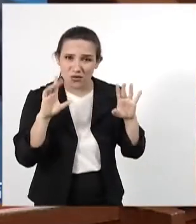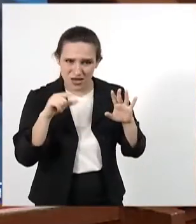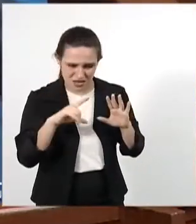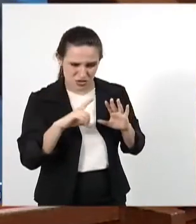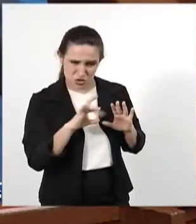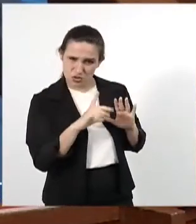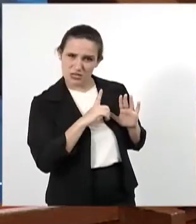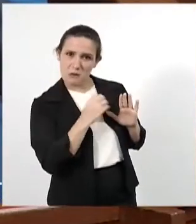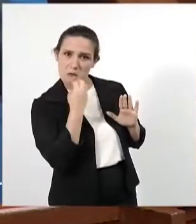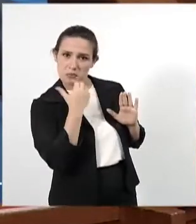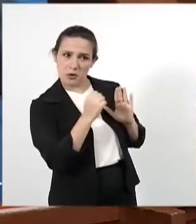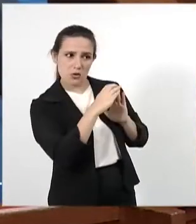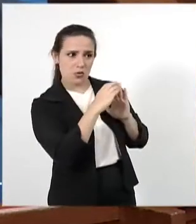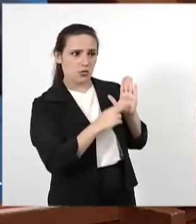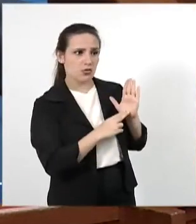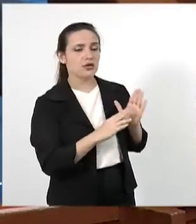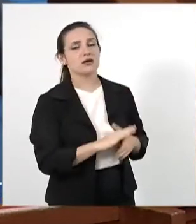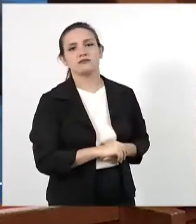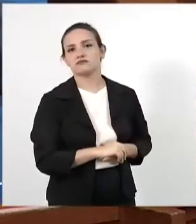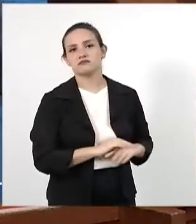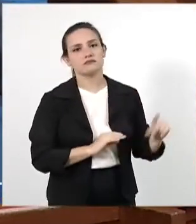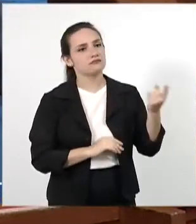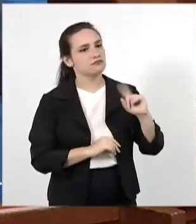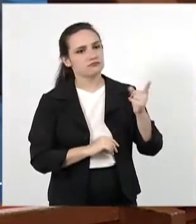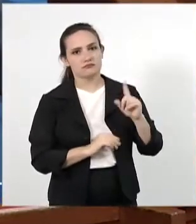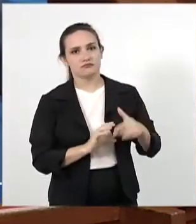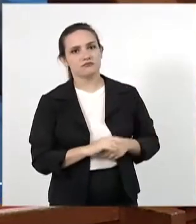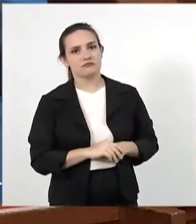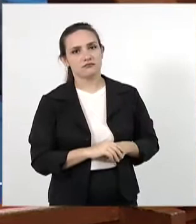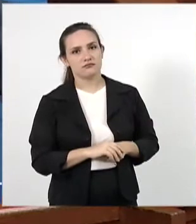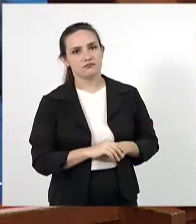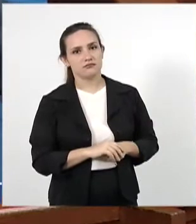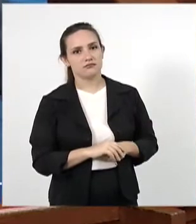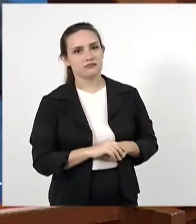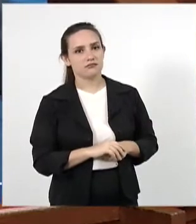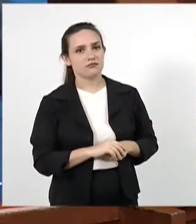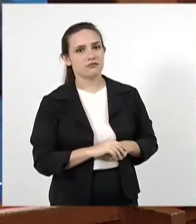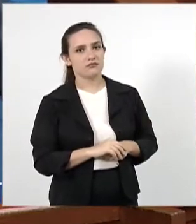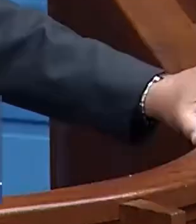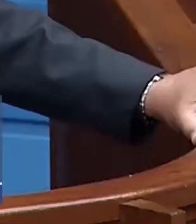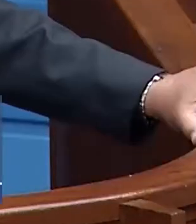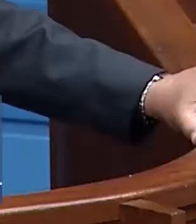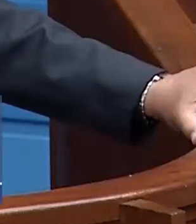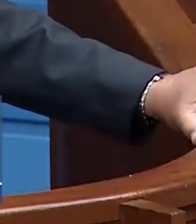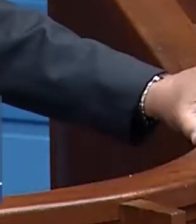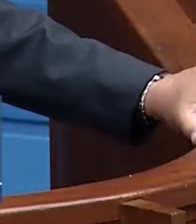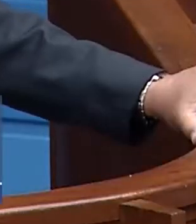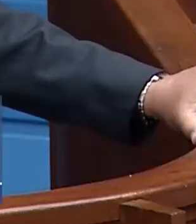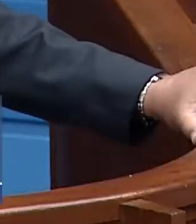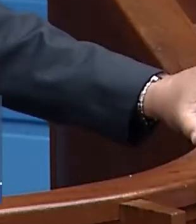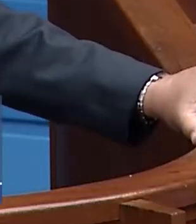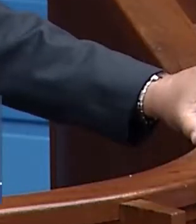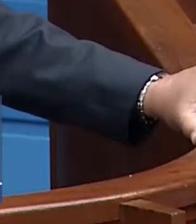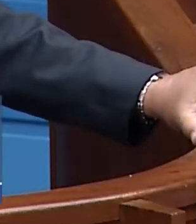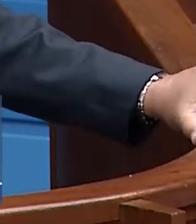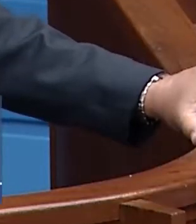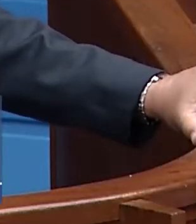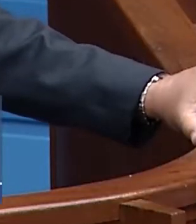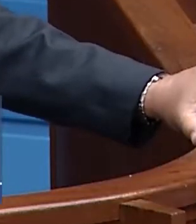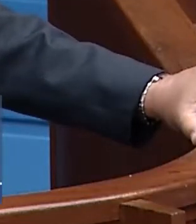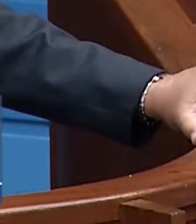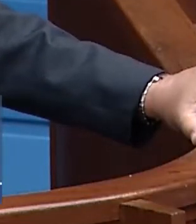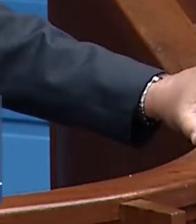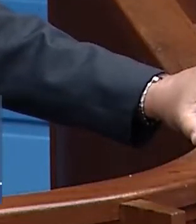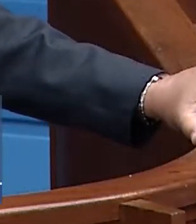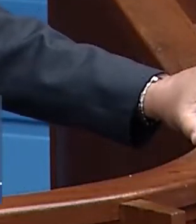currículo, educação especial não é apenas um diploma, educação especial é vocação, educação especial é